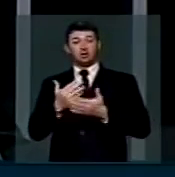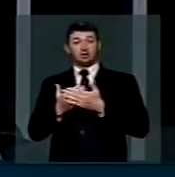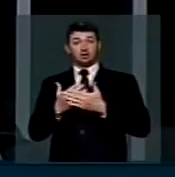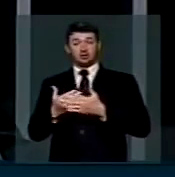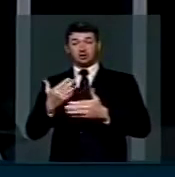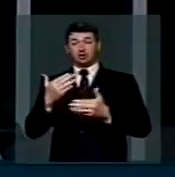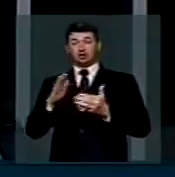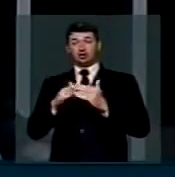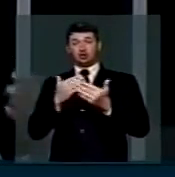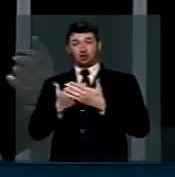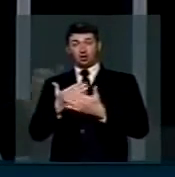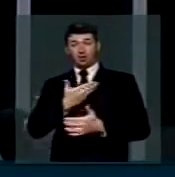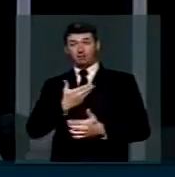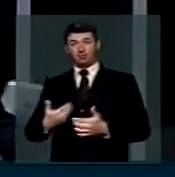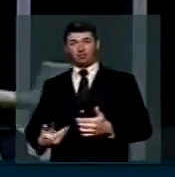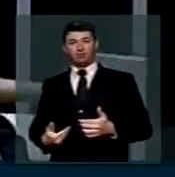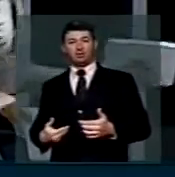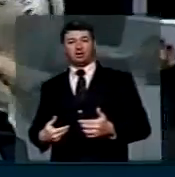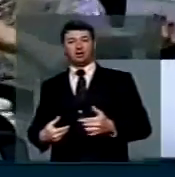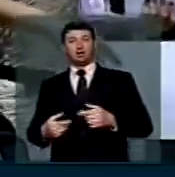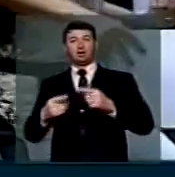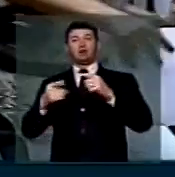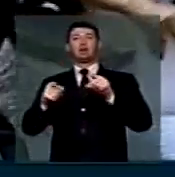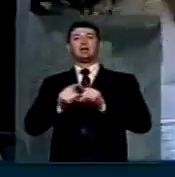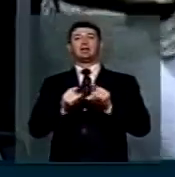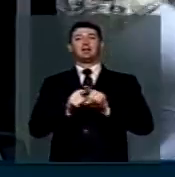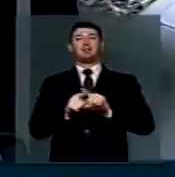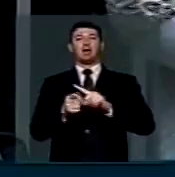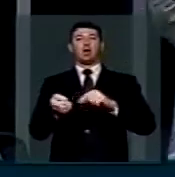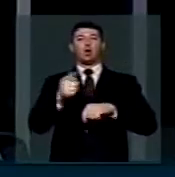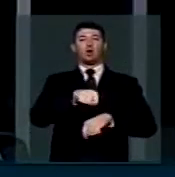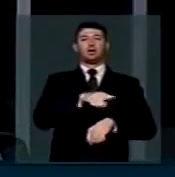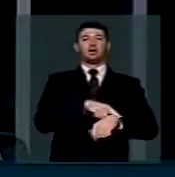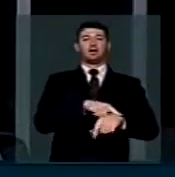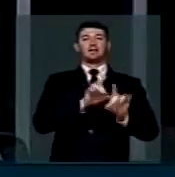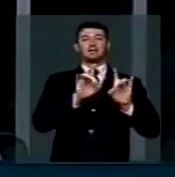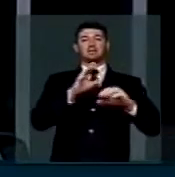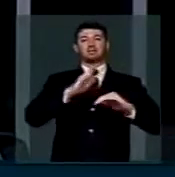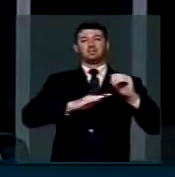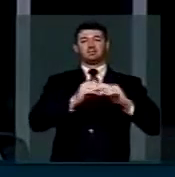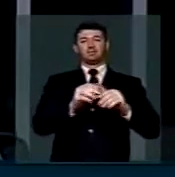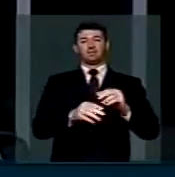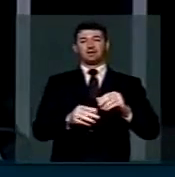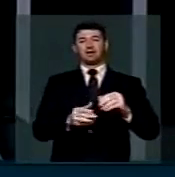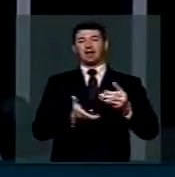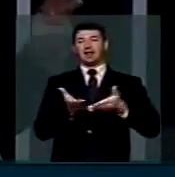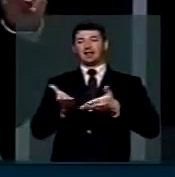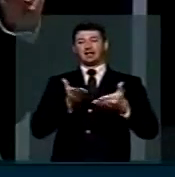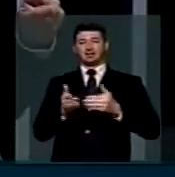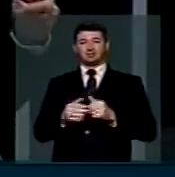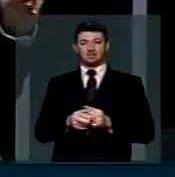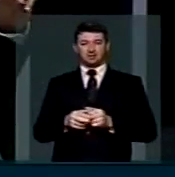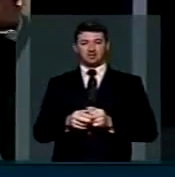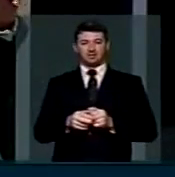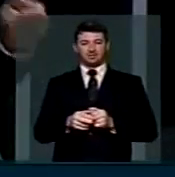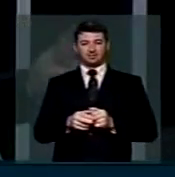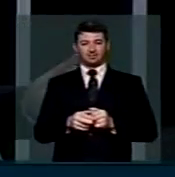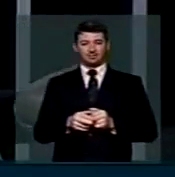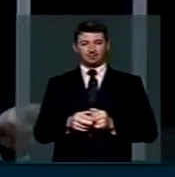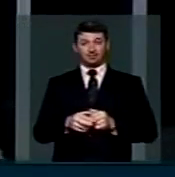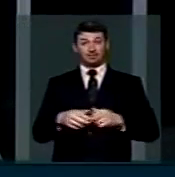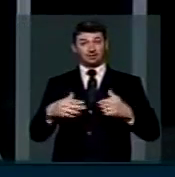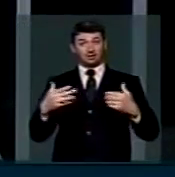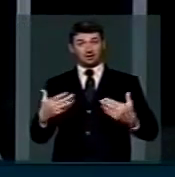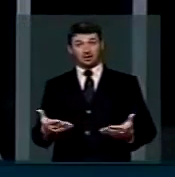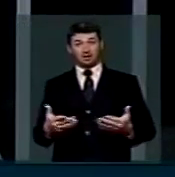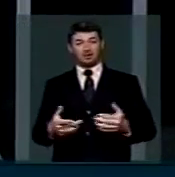rede pública e, em turno oposto, receber um atendimento especializado, sendo, neste